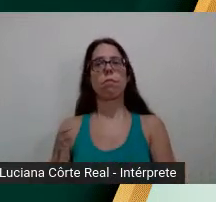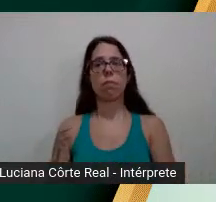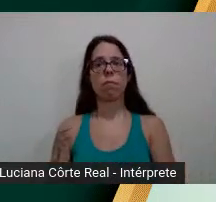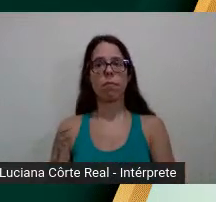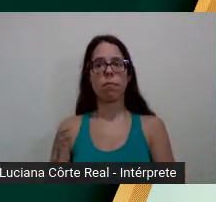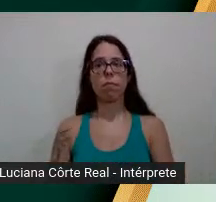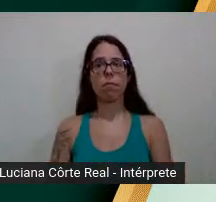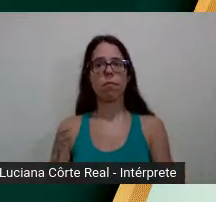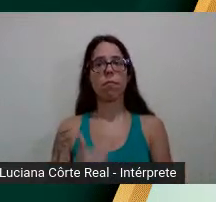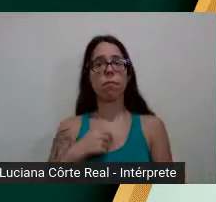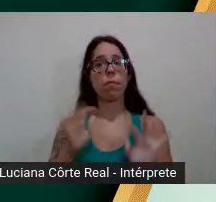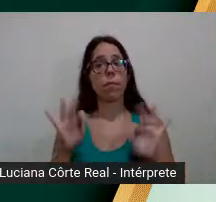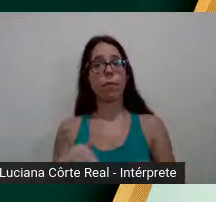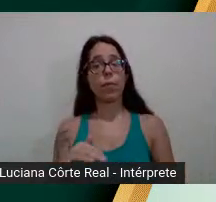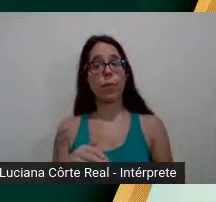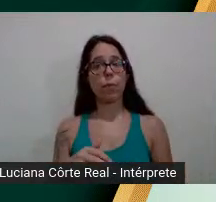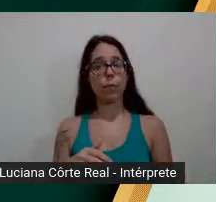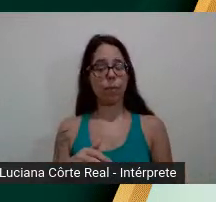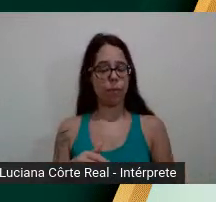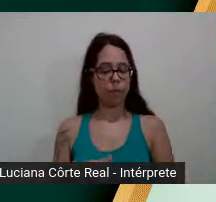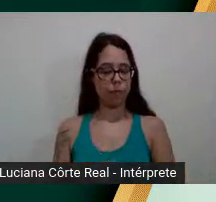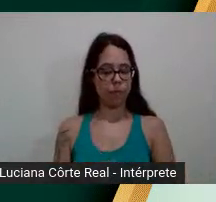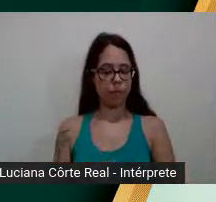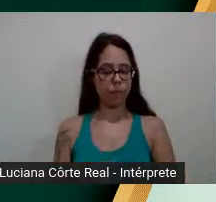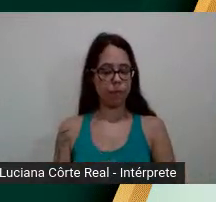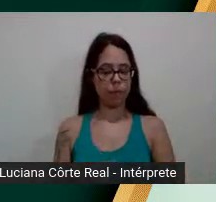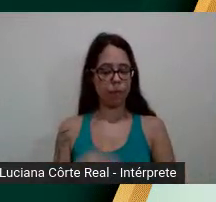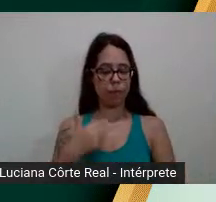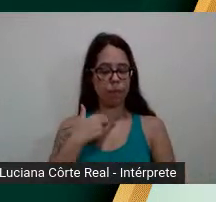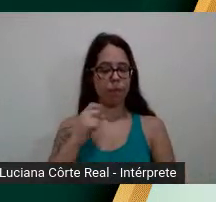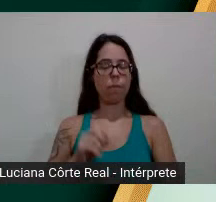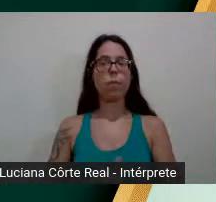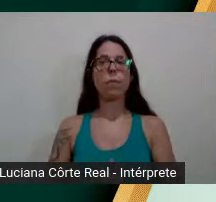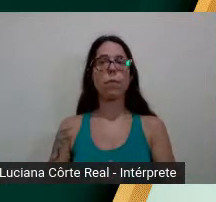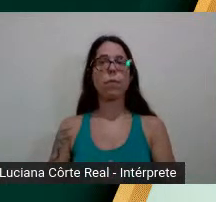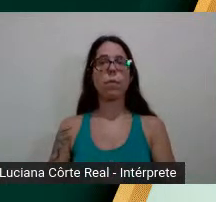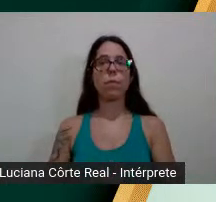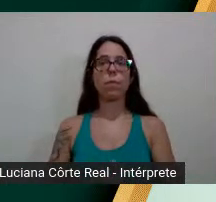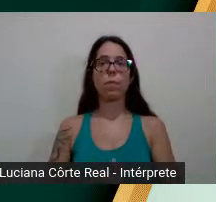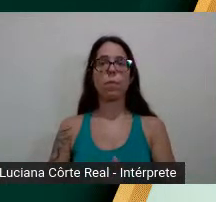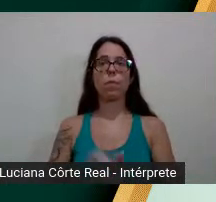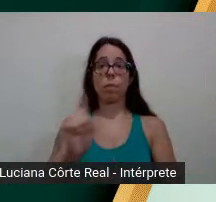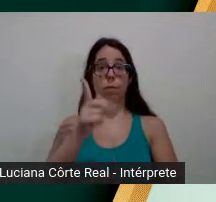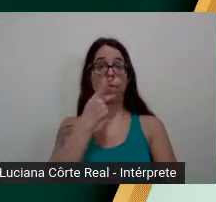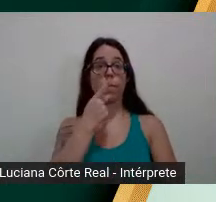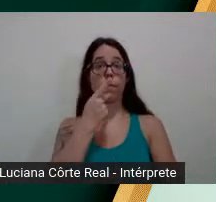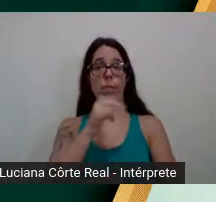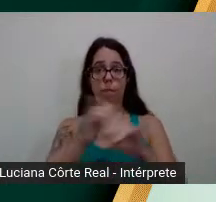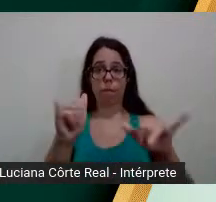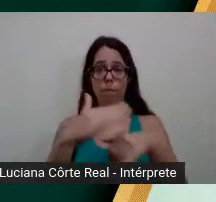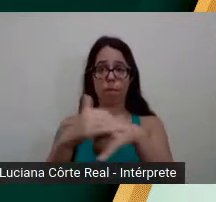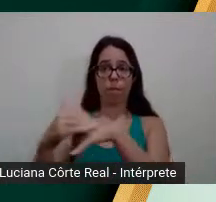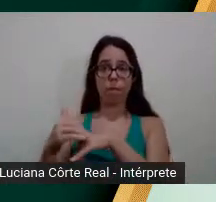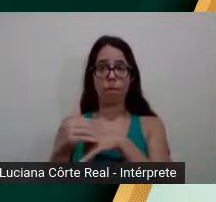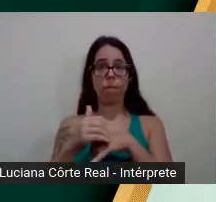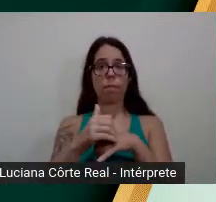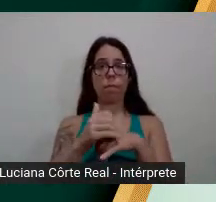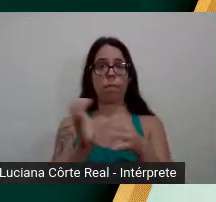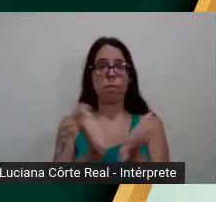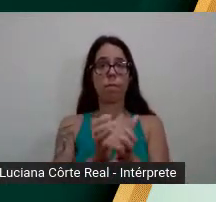E eu encerro, e não podia deixar de falar, queridos colegas e aqueles alunos que, por algum